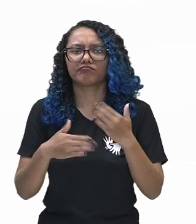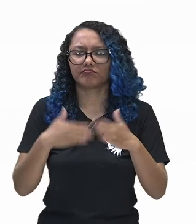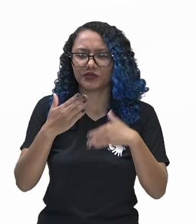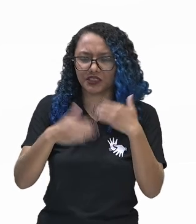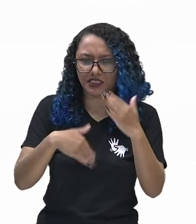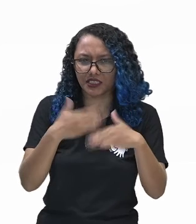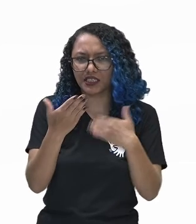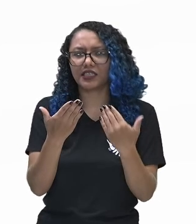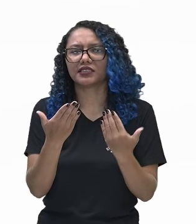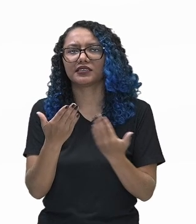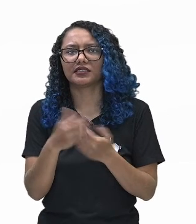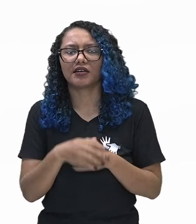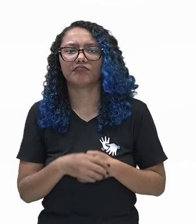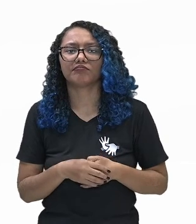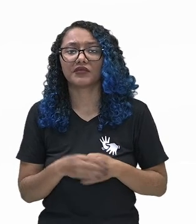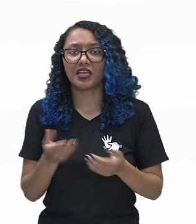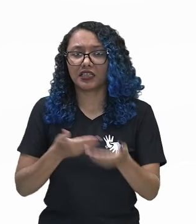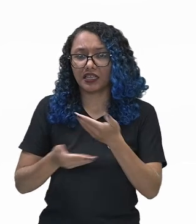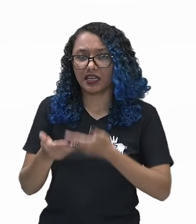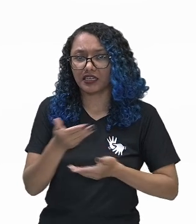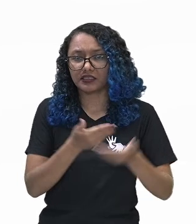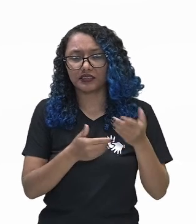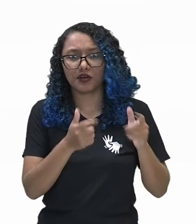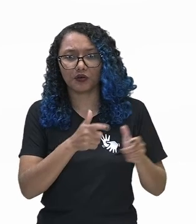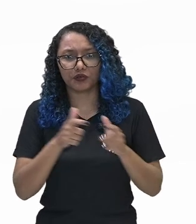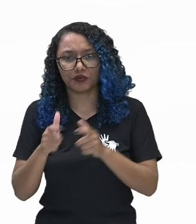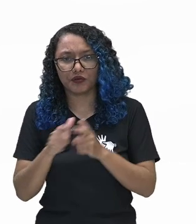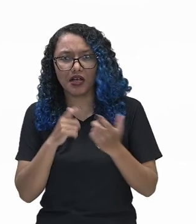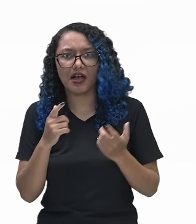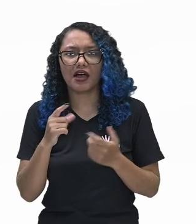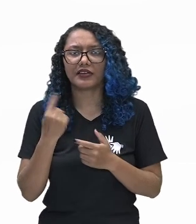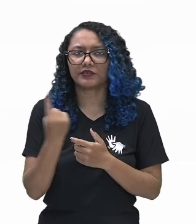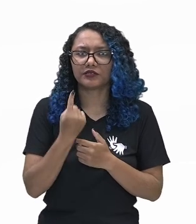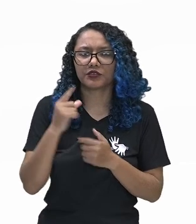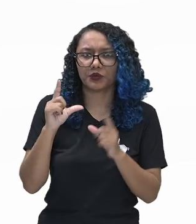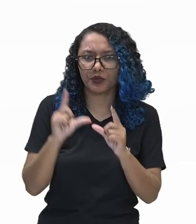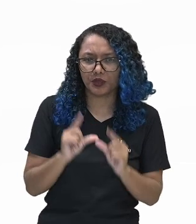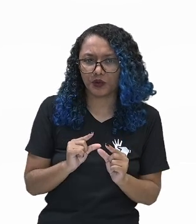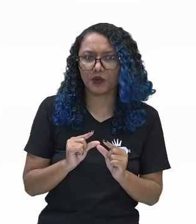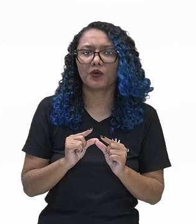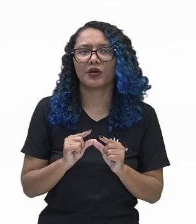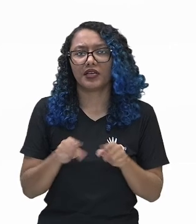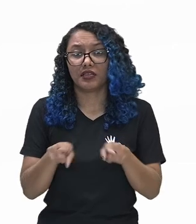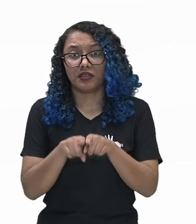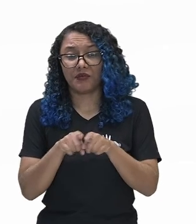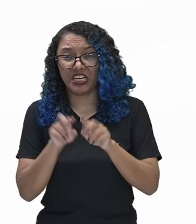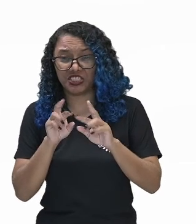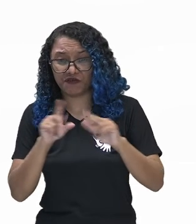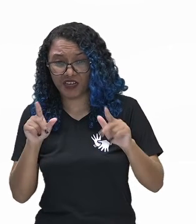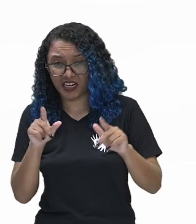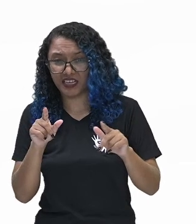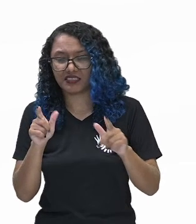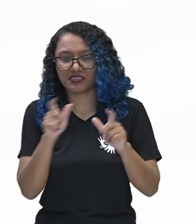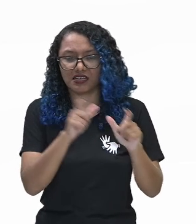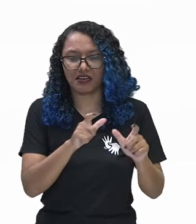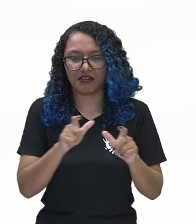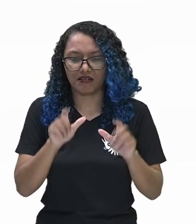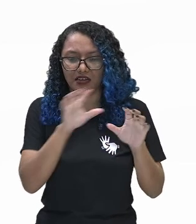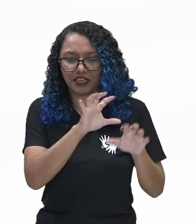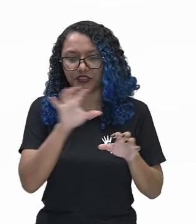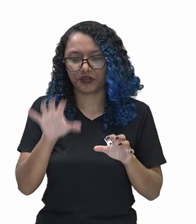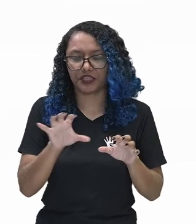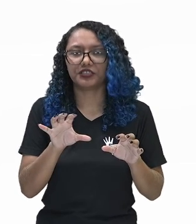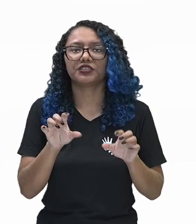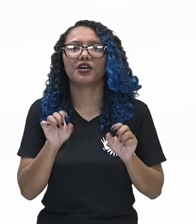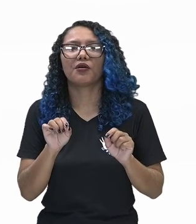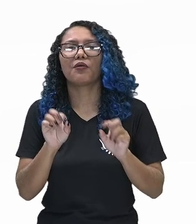a outra, né? E a gente tem aí a redução do isolamento, diferenciação entre essas regiões, né? Então, uma região, por exemplo,